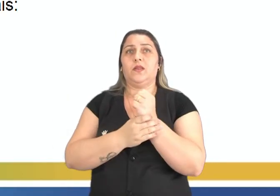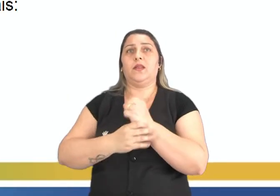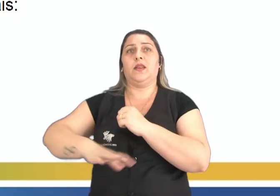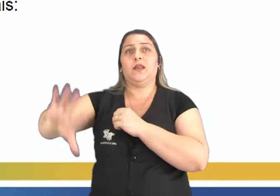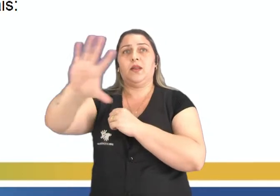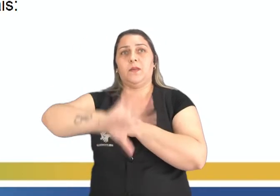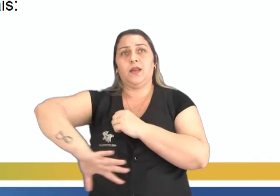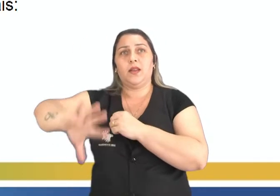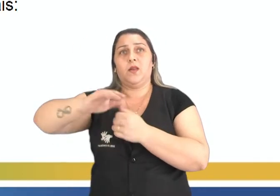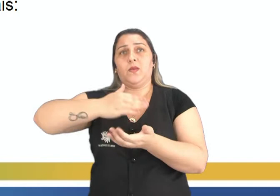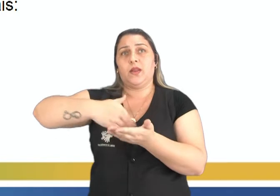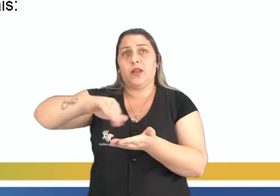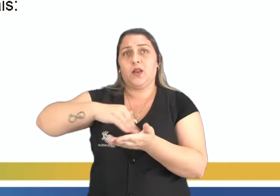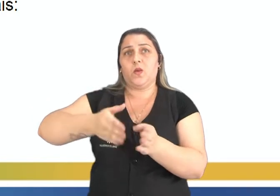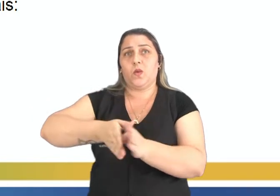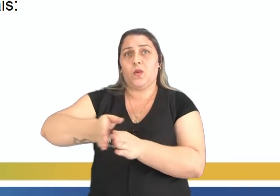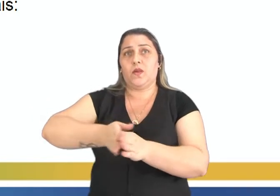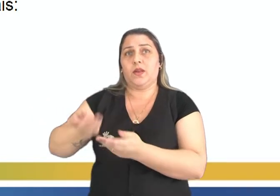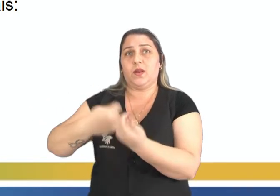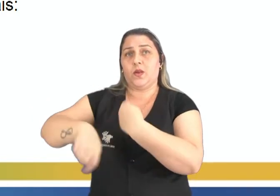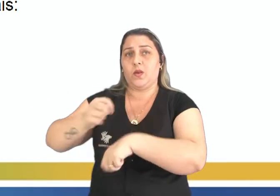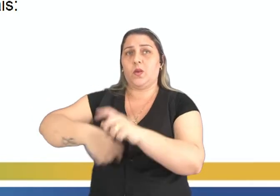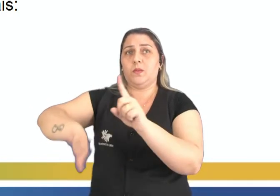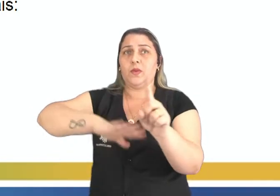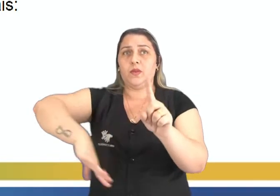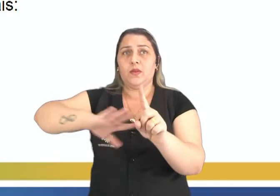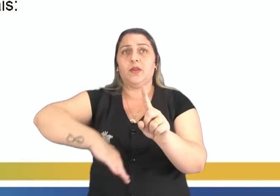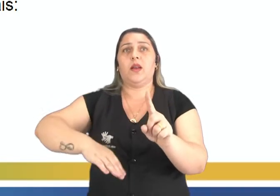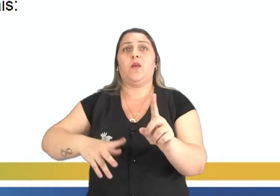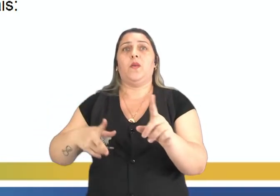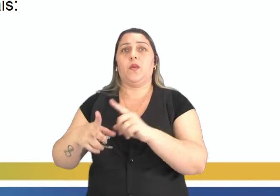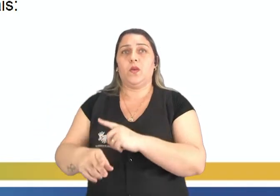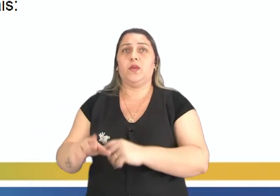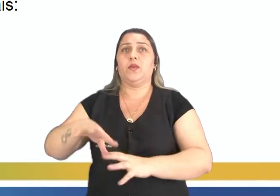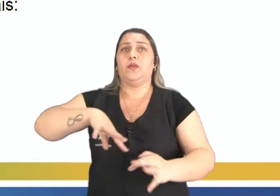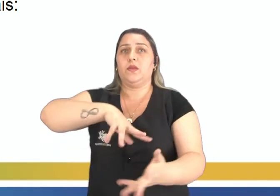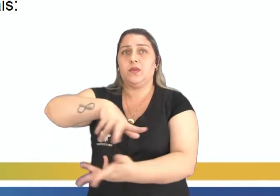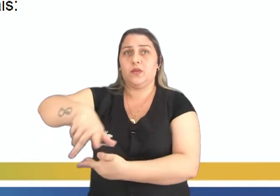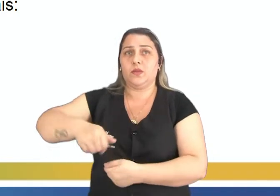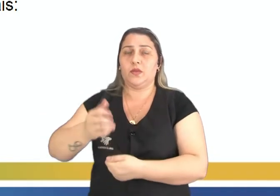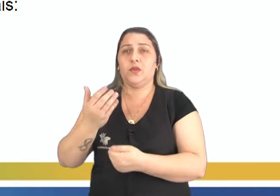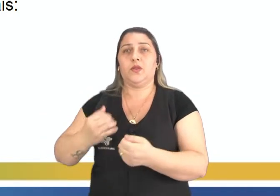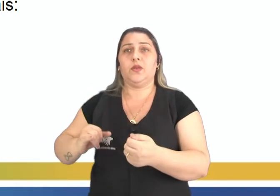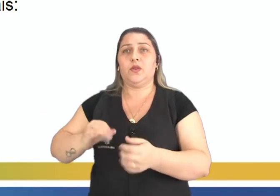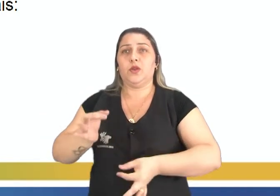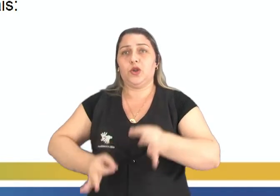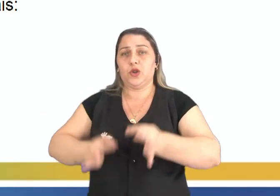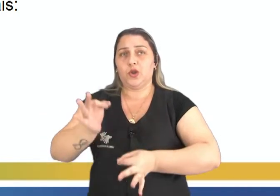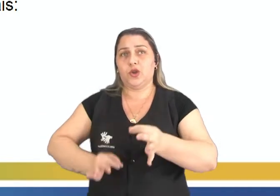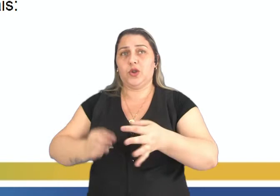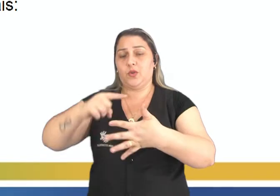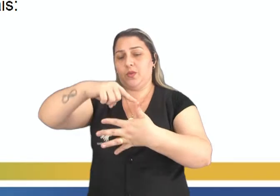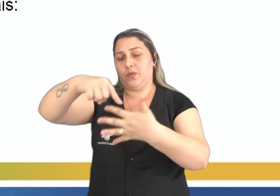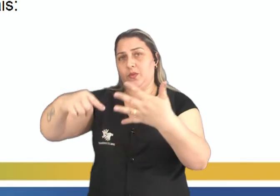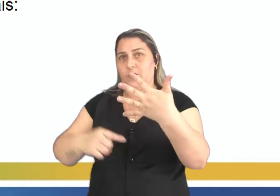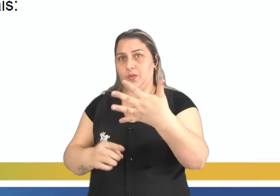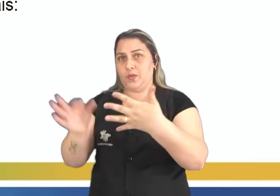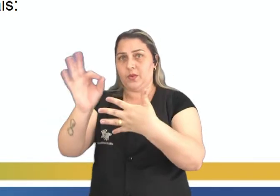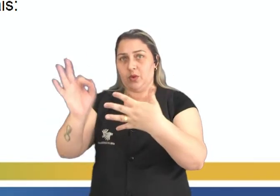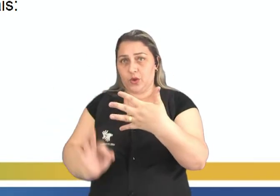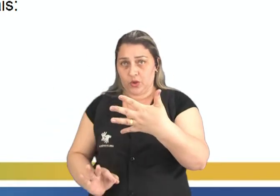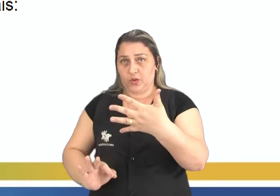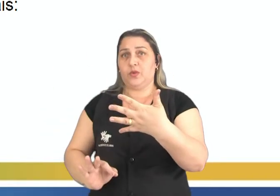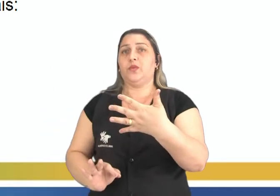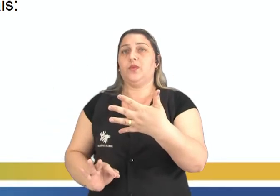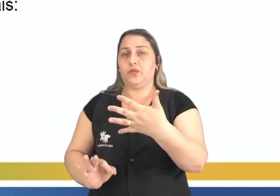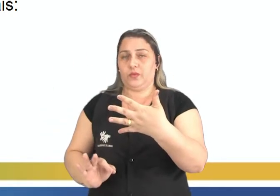Geral, o Secretariado, o Conselho Econômico e Social e a Corte Internacional de Justiça. Cada um vai ter uma função específica